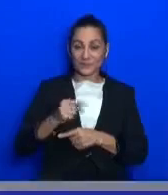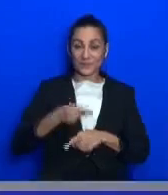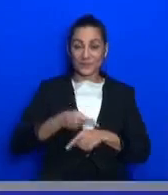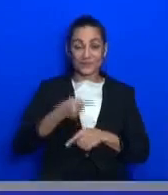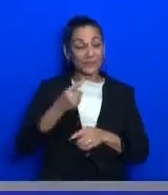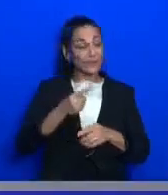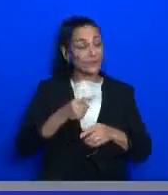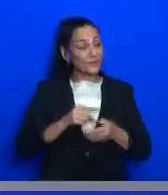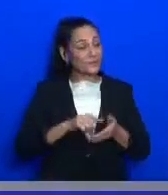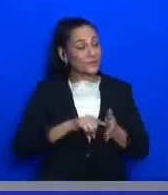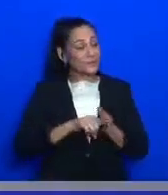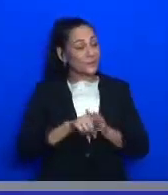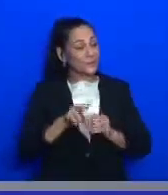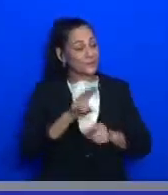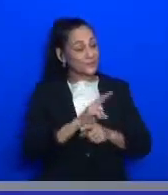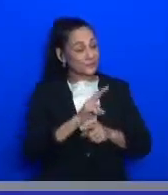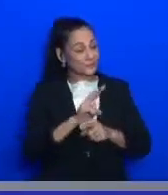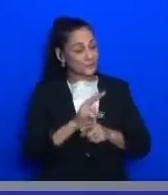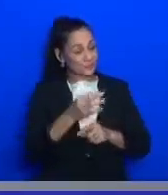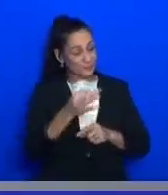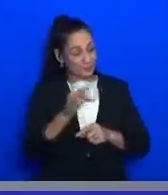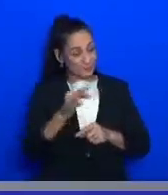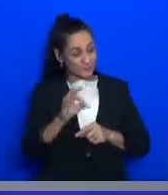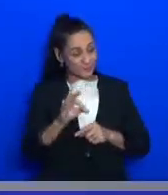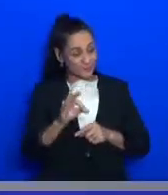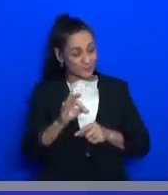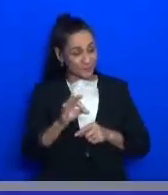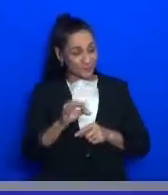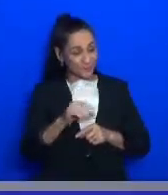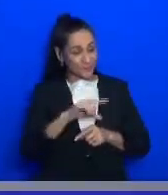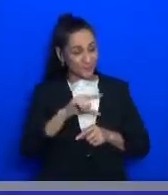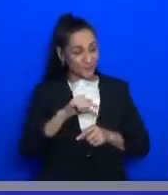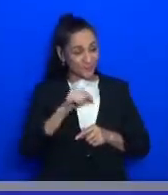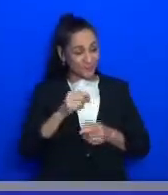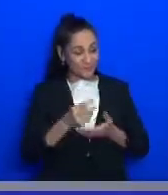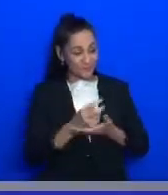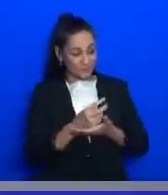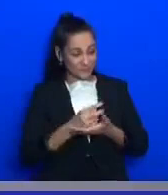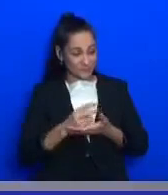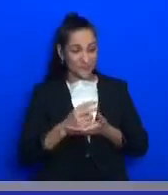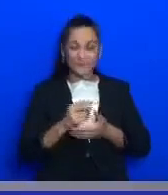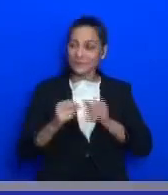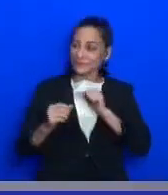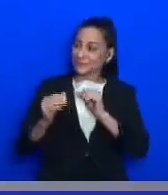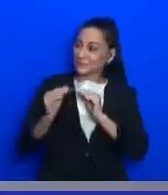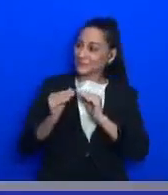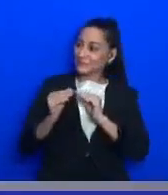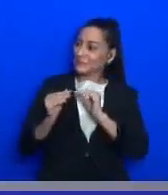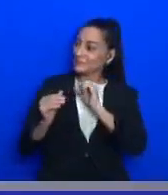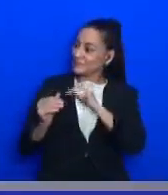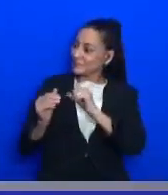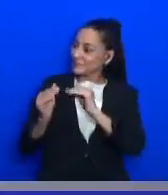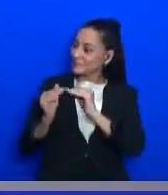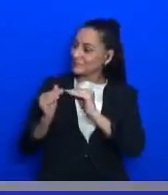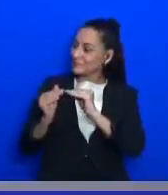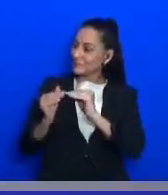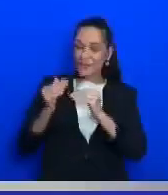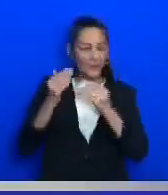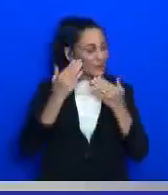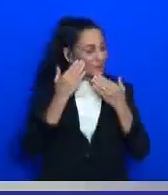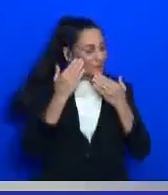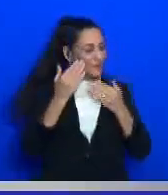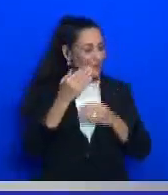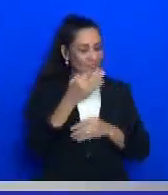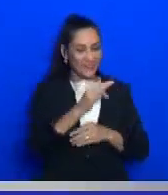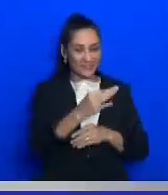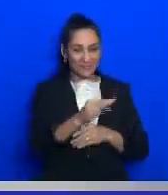E agora eu pergunto para os nossos auditores, vocês confirmam os números sorteados da quina? Sim, confirmo. Sim, confirmo.